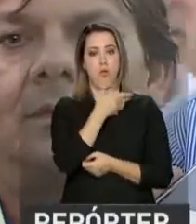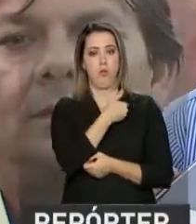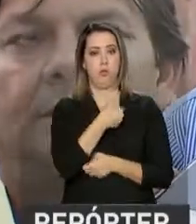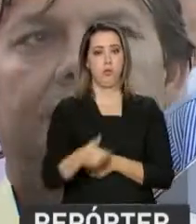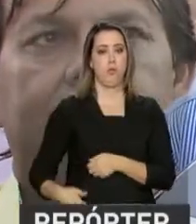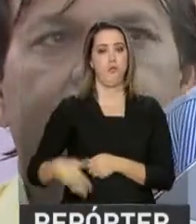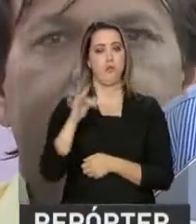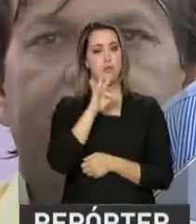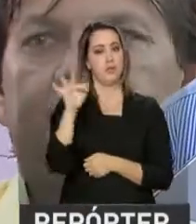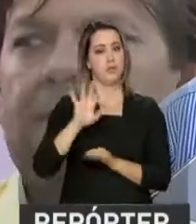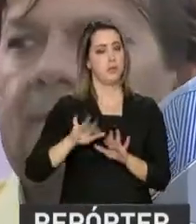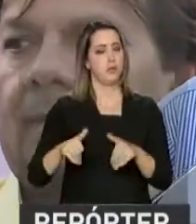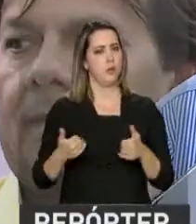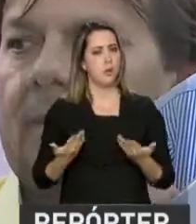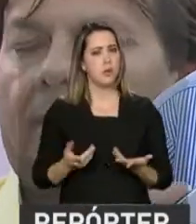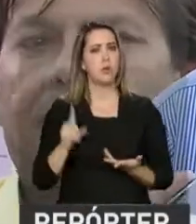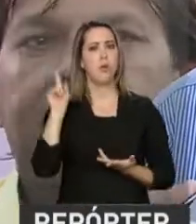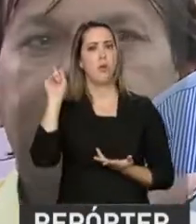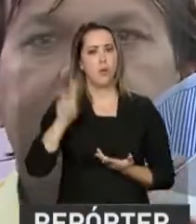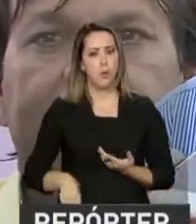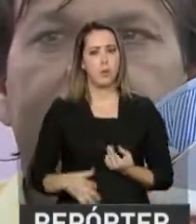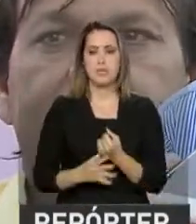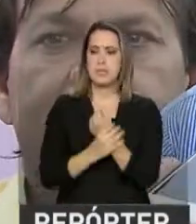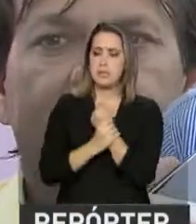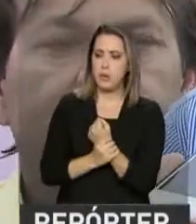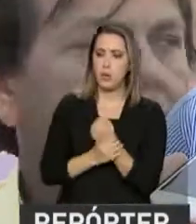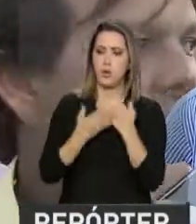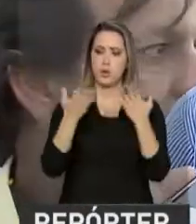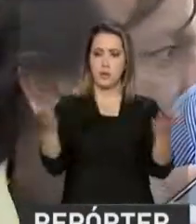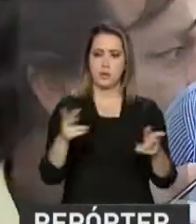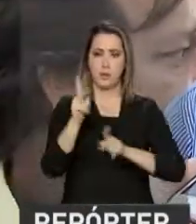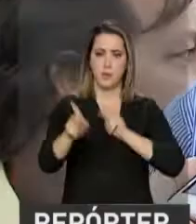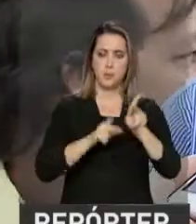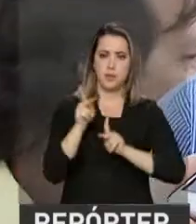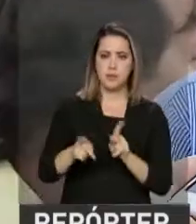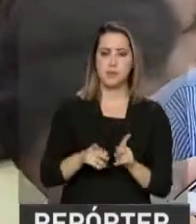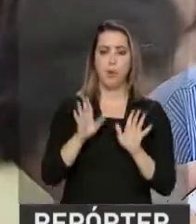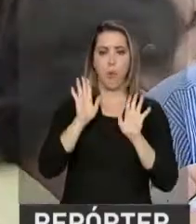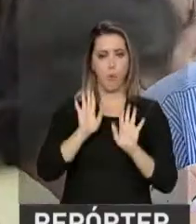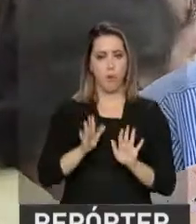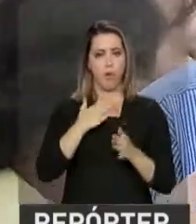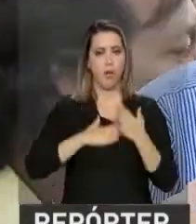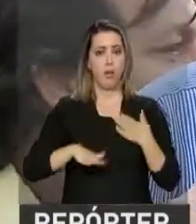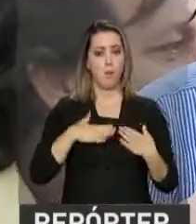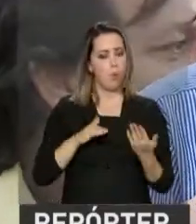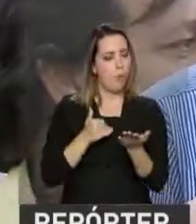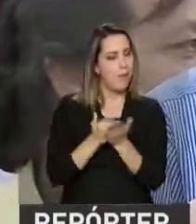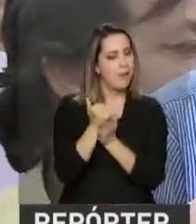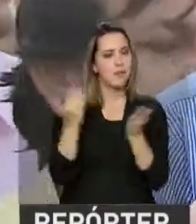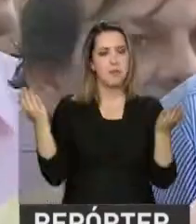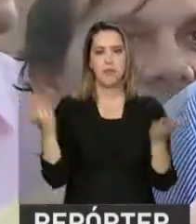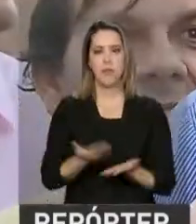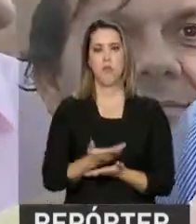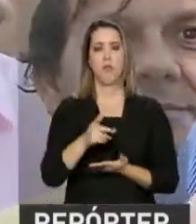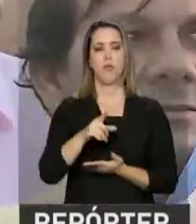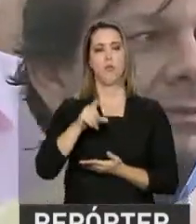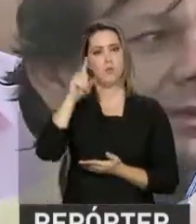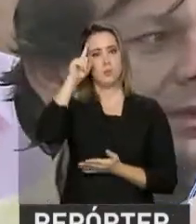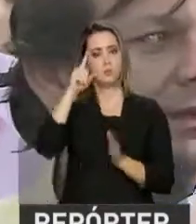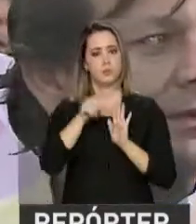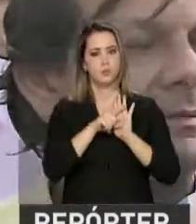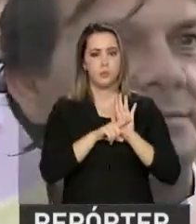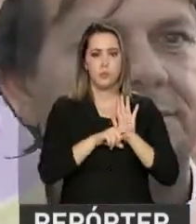federal. Portanto, asseguro e tranquilizo a população local de que, ao momento do início das ordens de